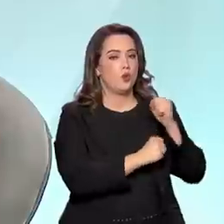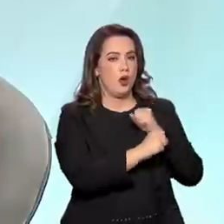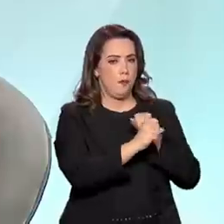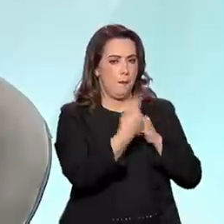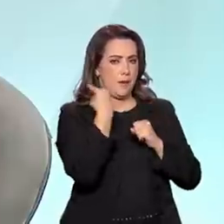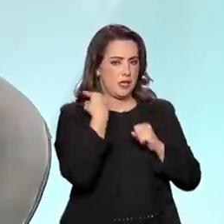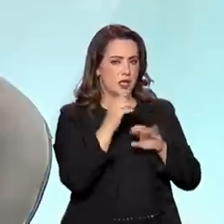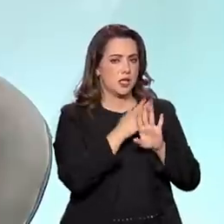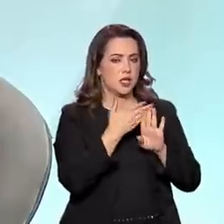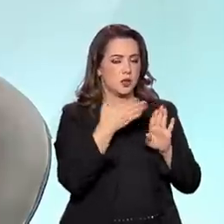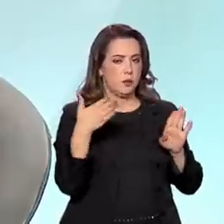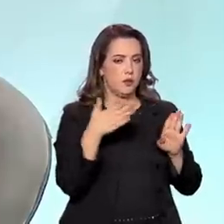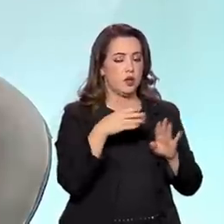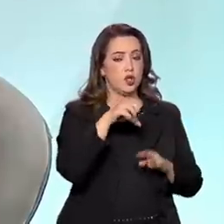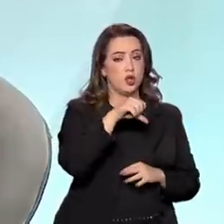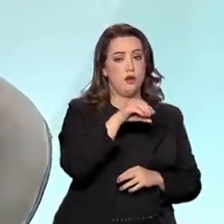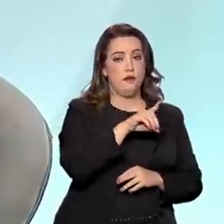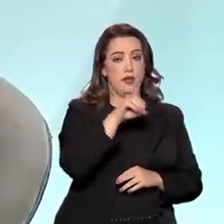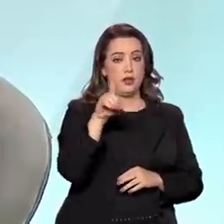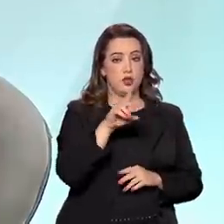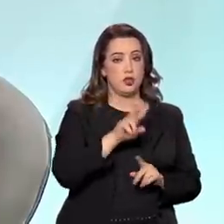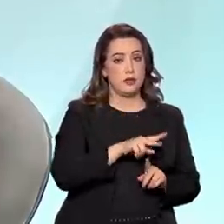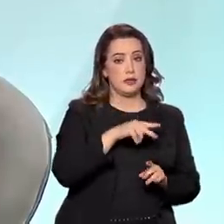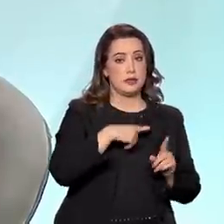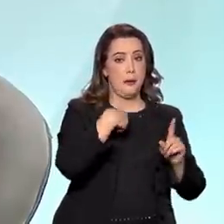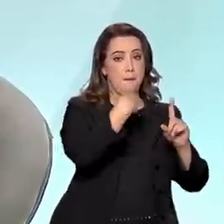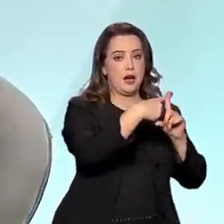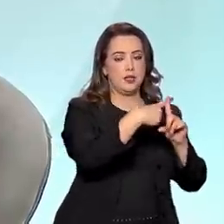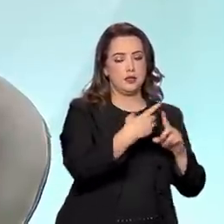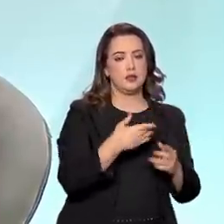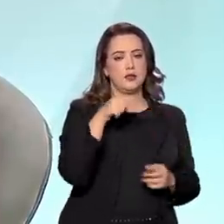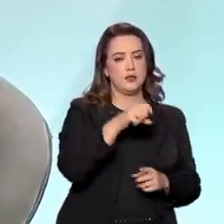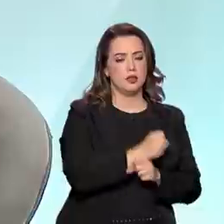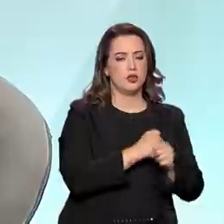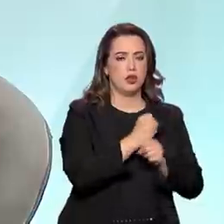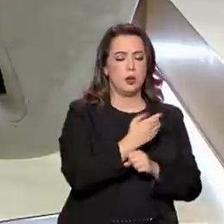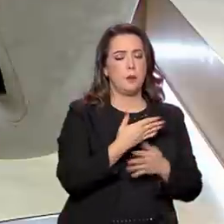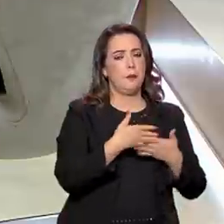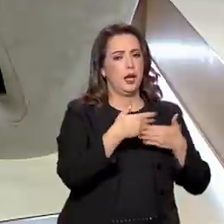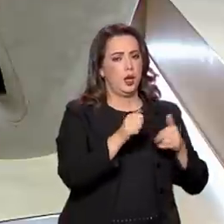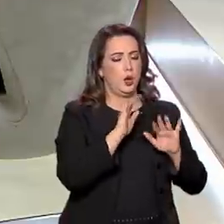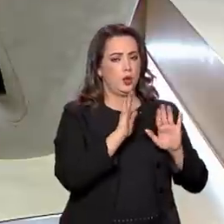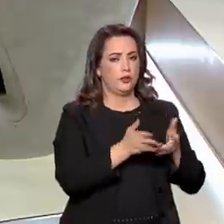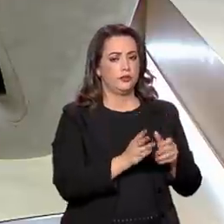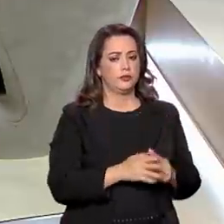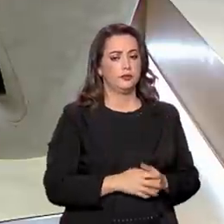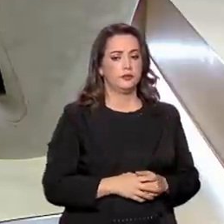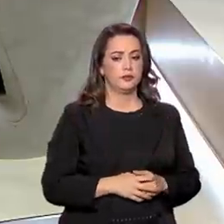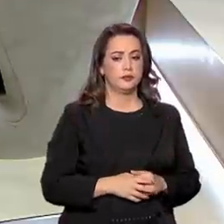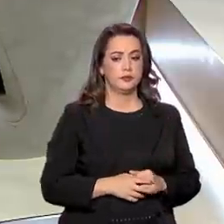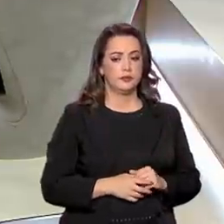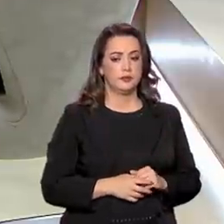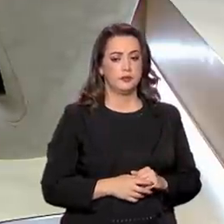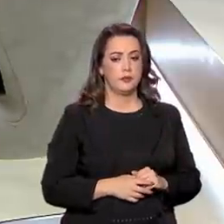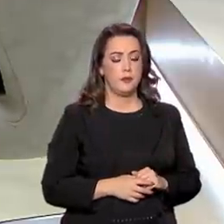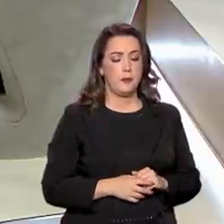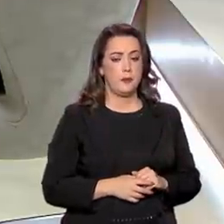prorrogamos o prazo em 90 dias e sendo que formando um pouco mais tranquilo né É